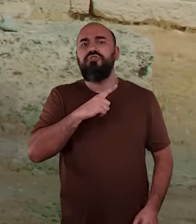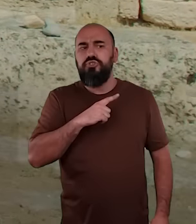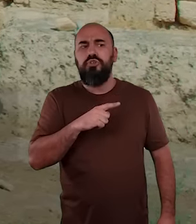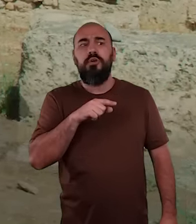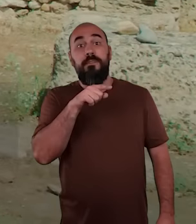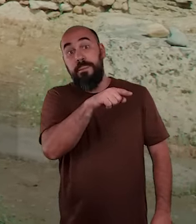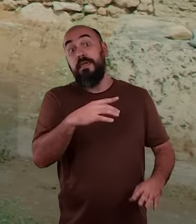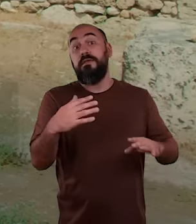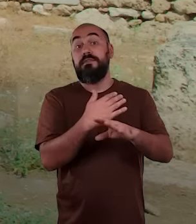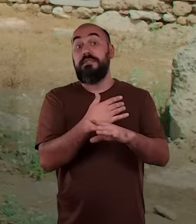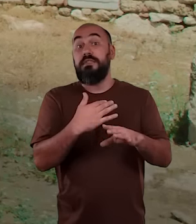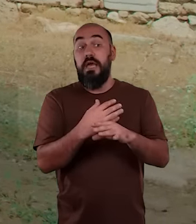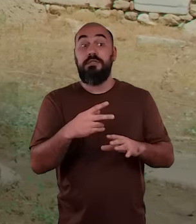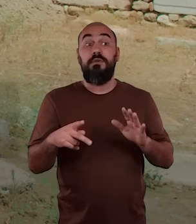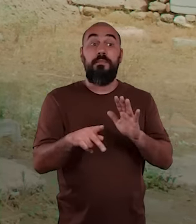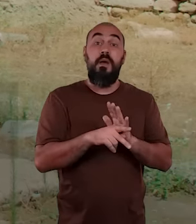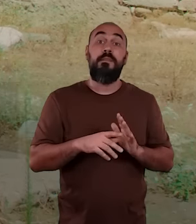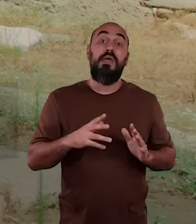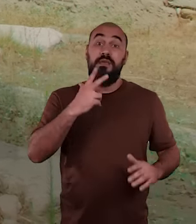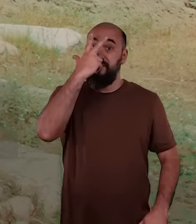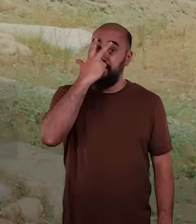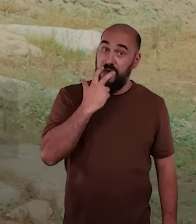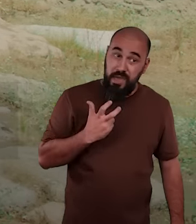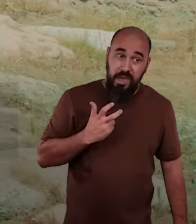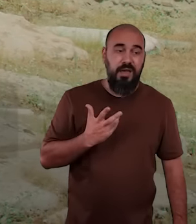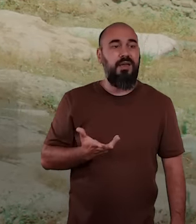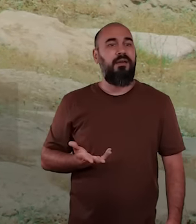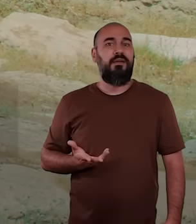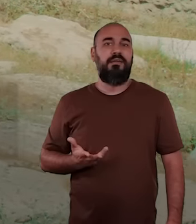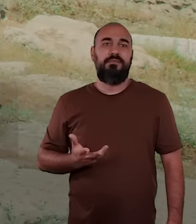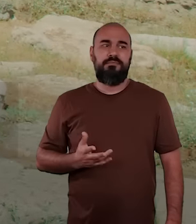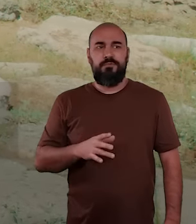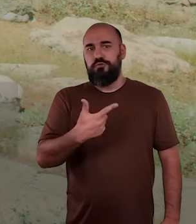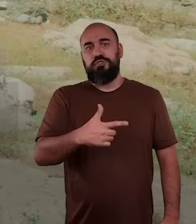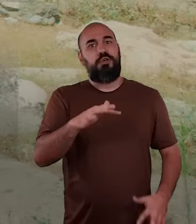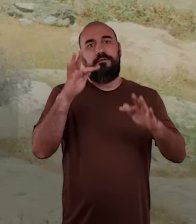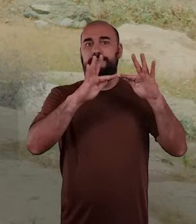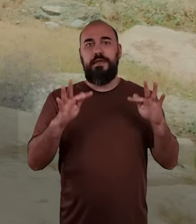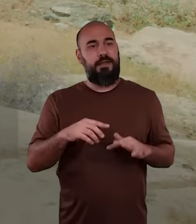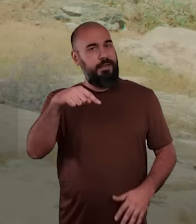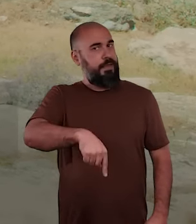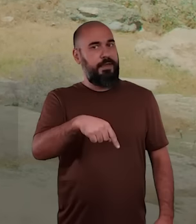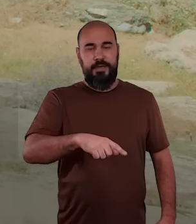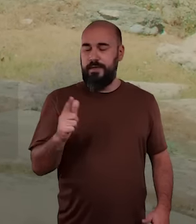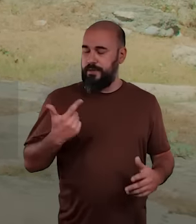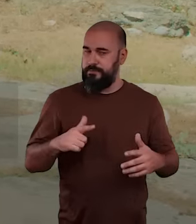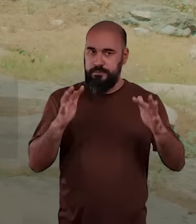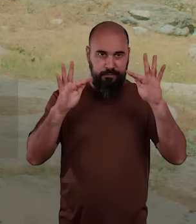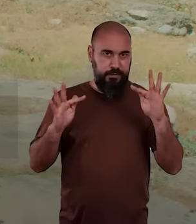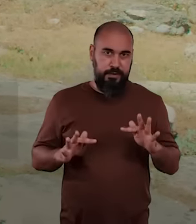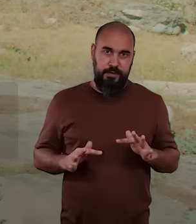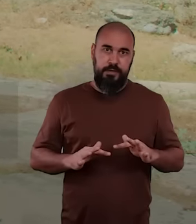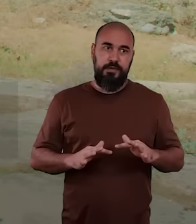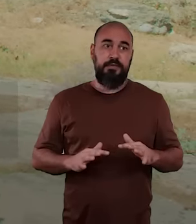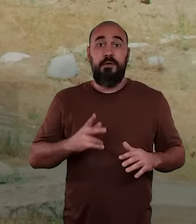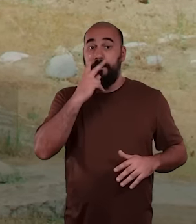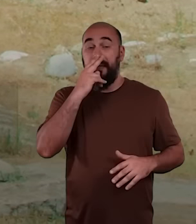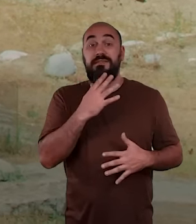como uma cidade cega, infeliz, nua, justamente o oposto do que está na carta do